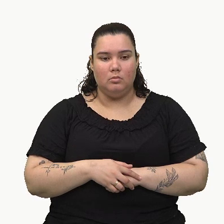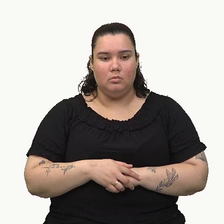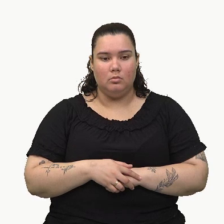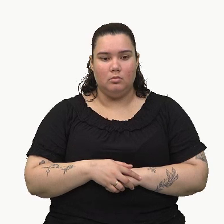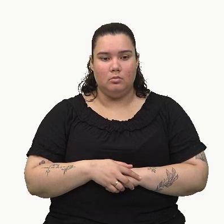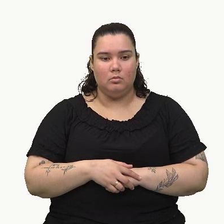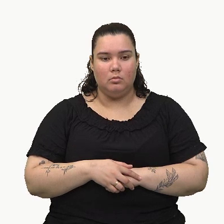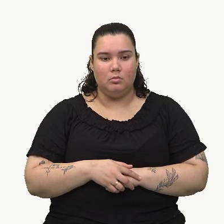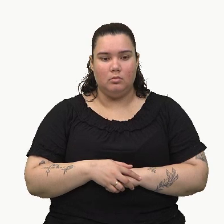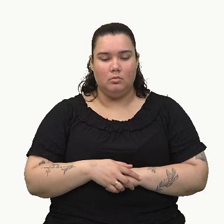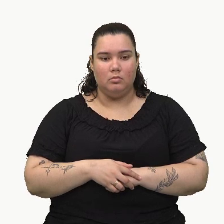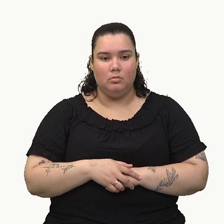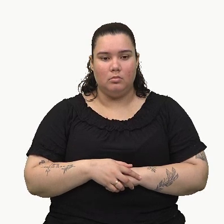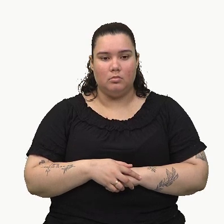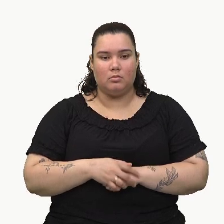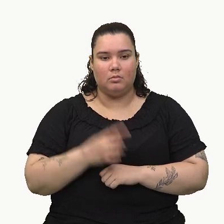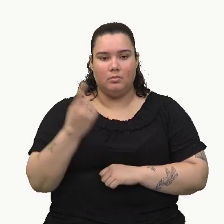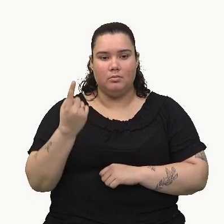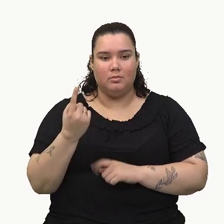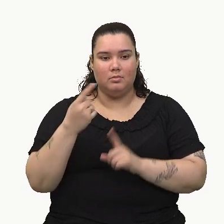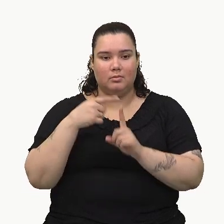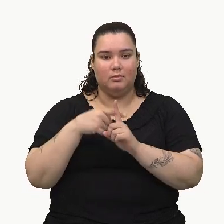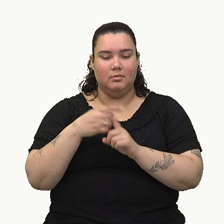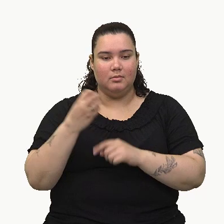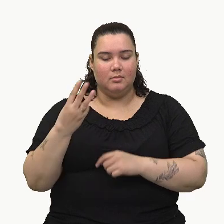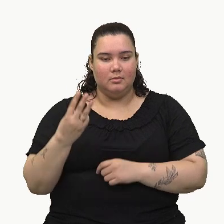1 mais 3.